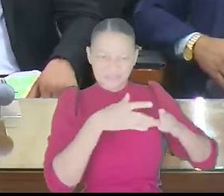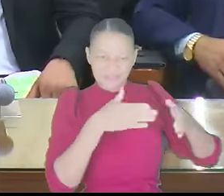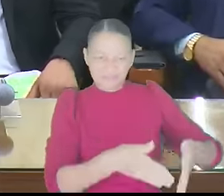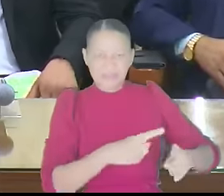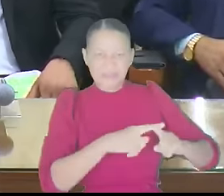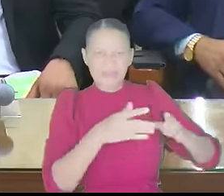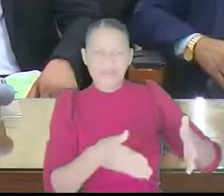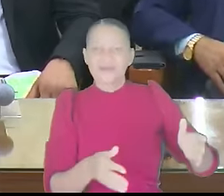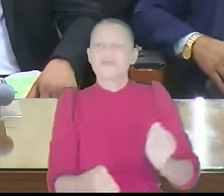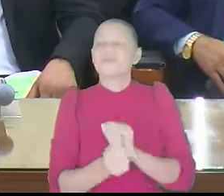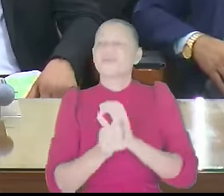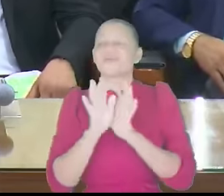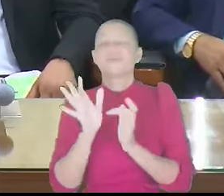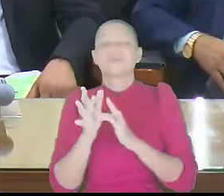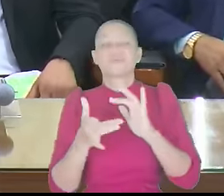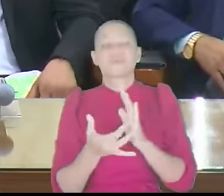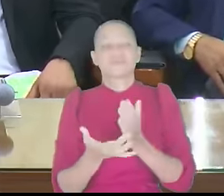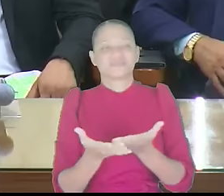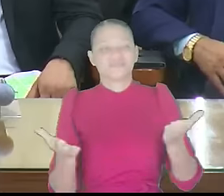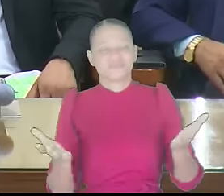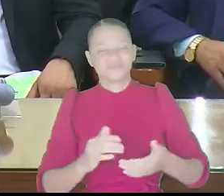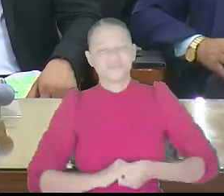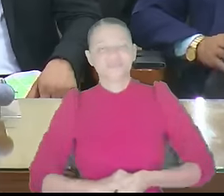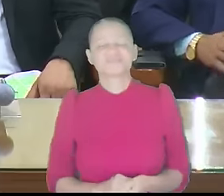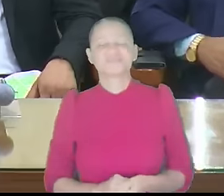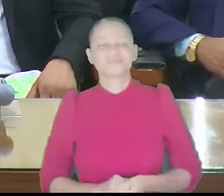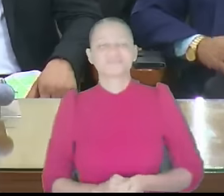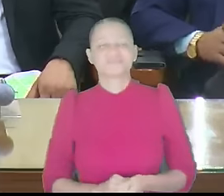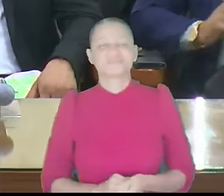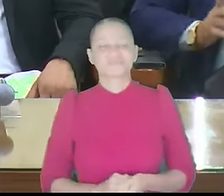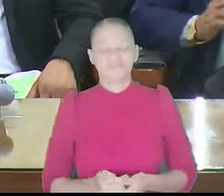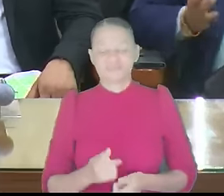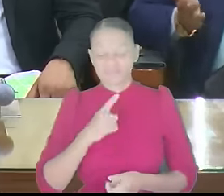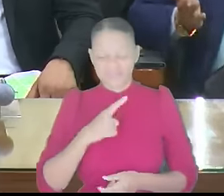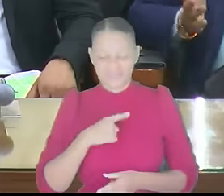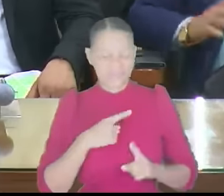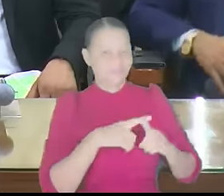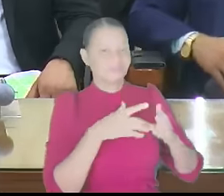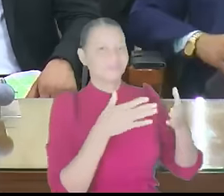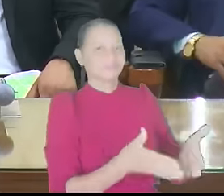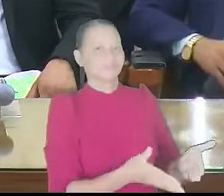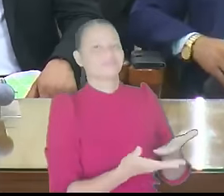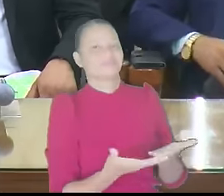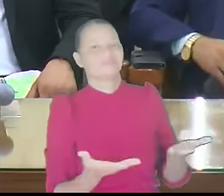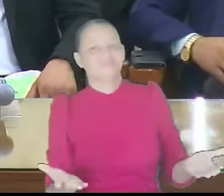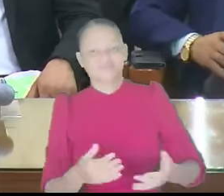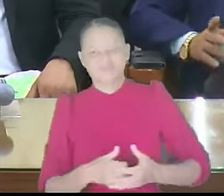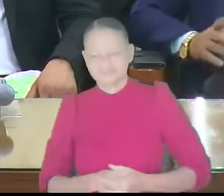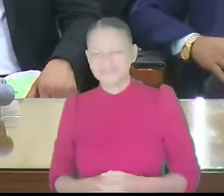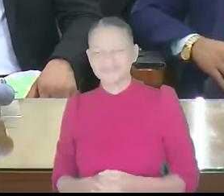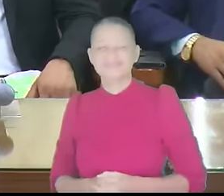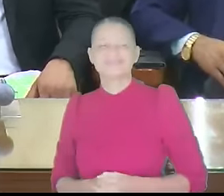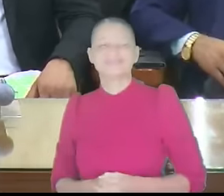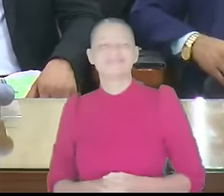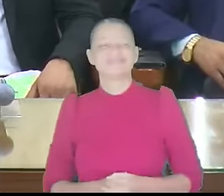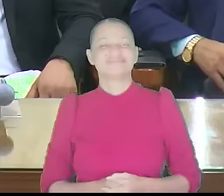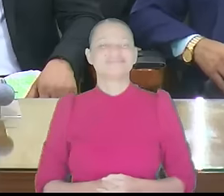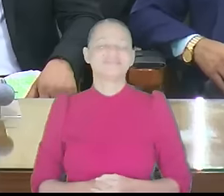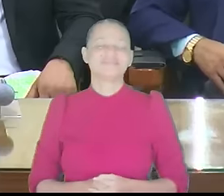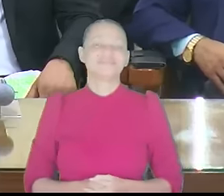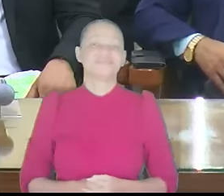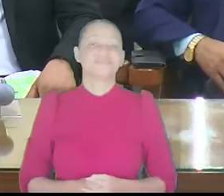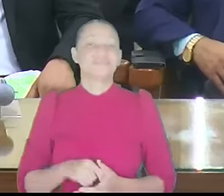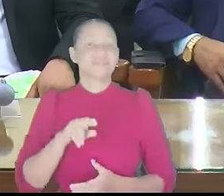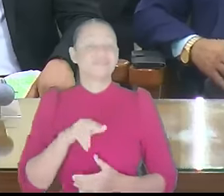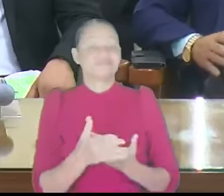Glória a Deus, gente gosta de enterro. Né? Se soubesse, tinha ido para o enterro, né? Até para o de Jesus, né? Glória a Deus. Então, meus